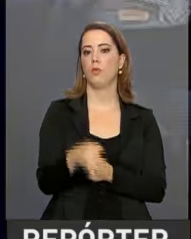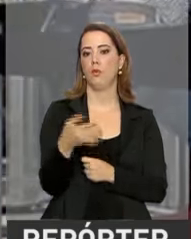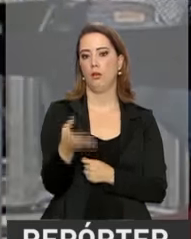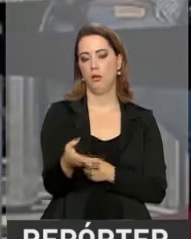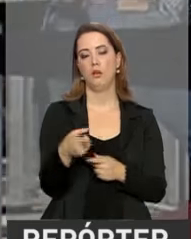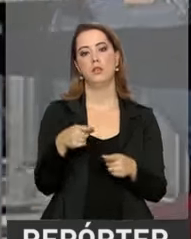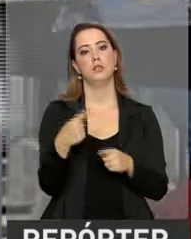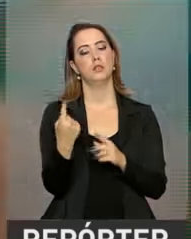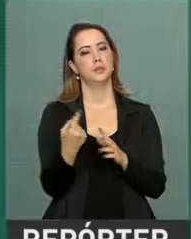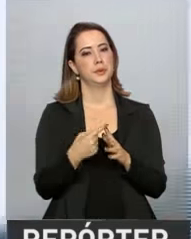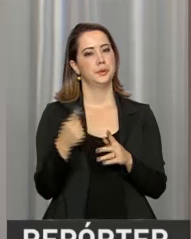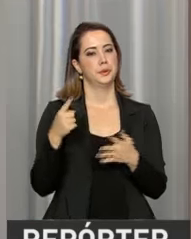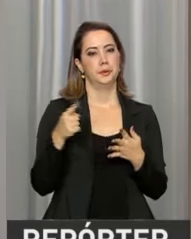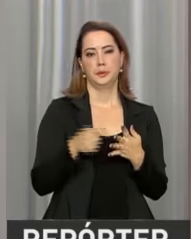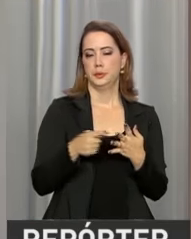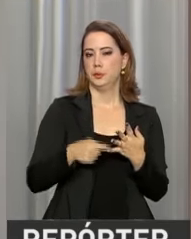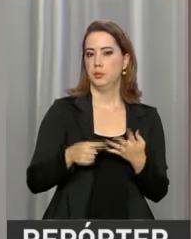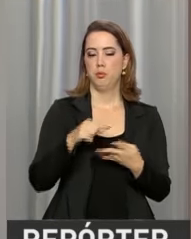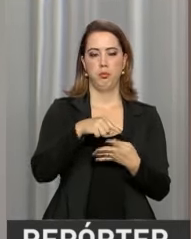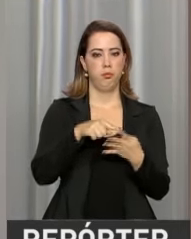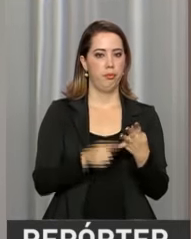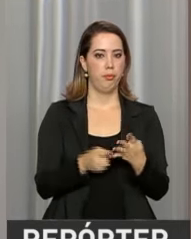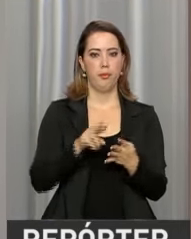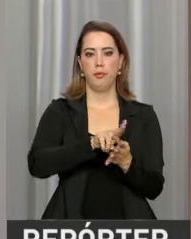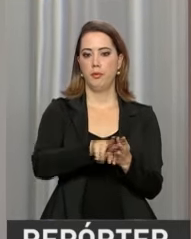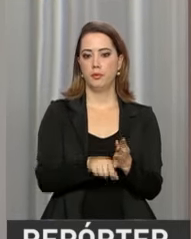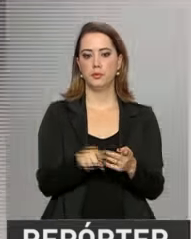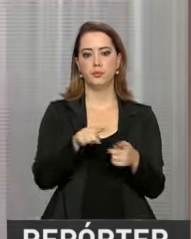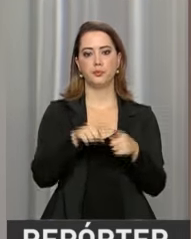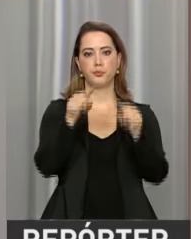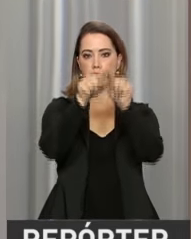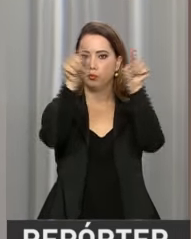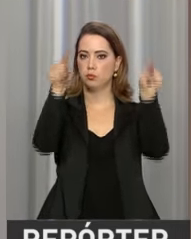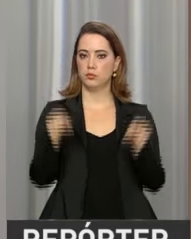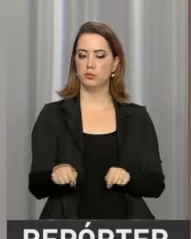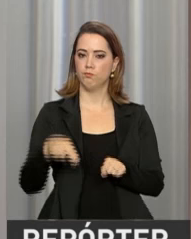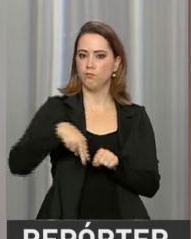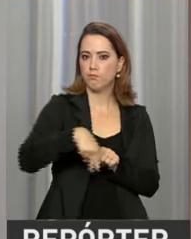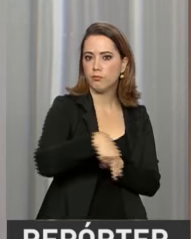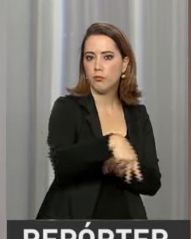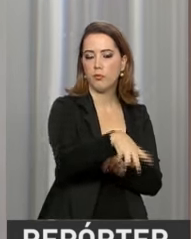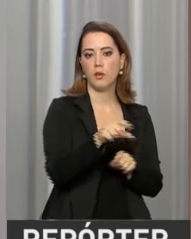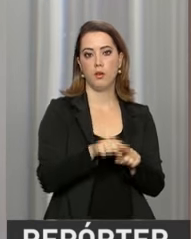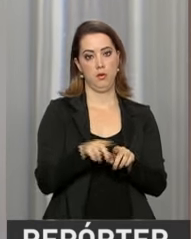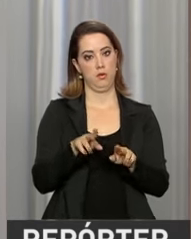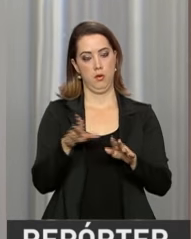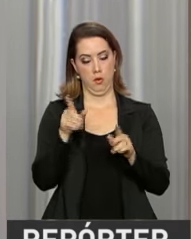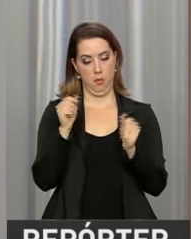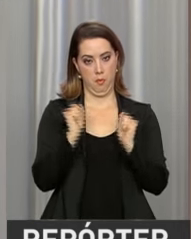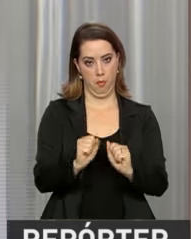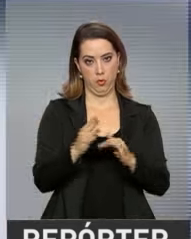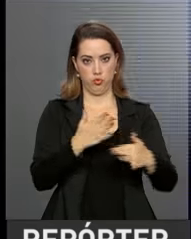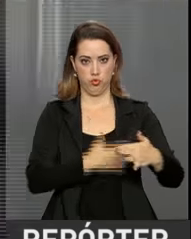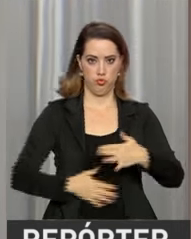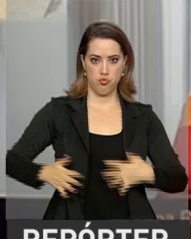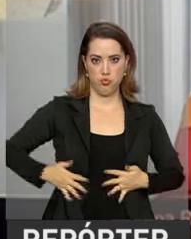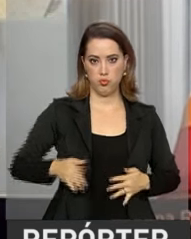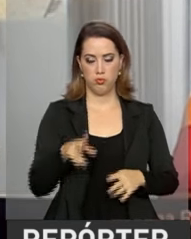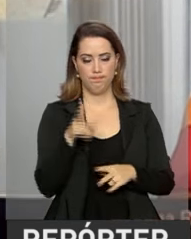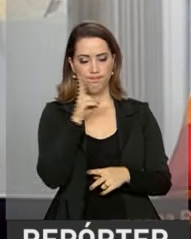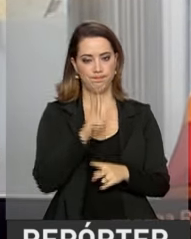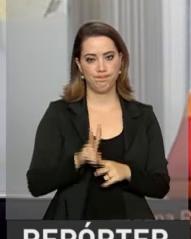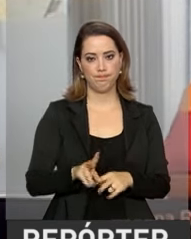essas medidas está a passagem pelos pórticos de detectores de metais, a revista física ou a passagem pelo